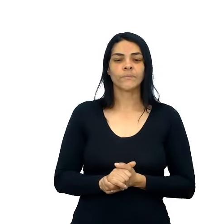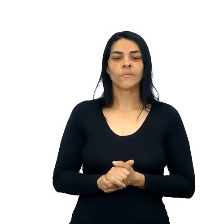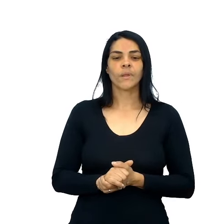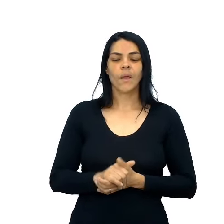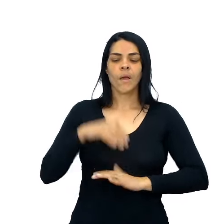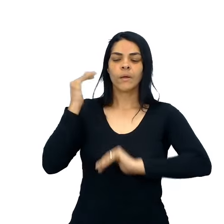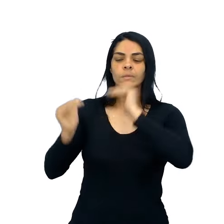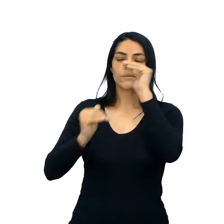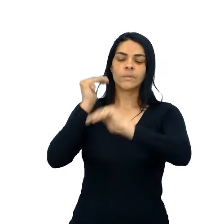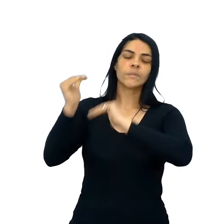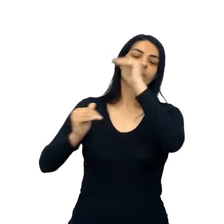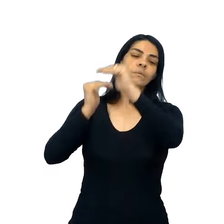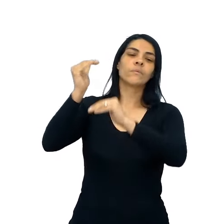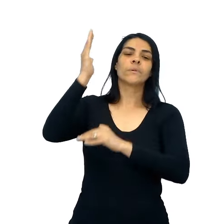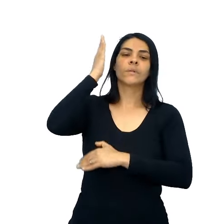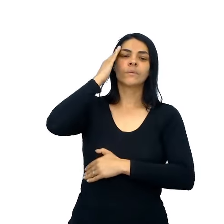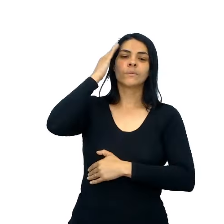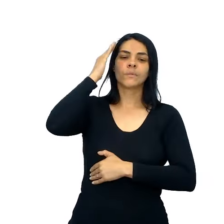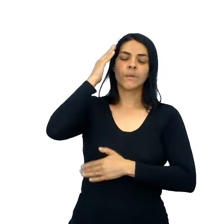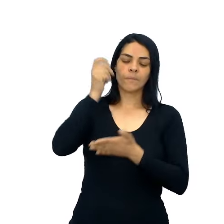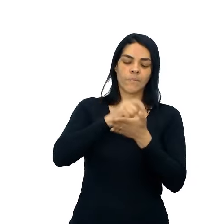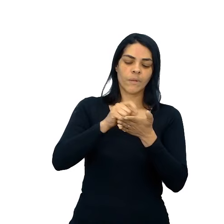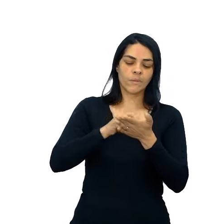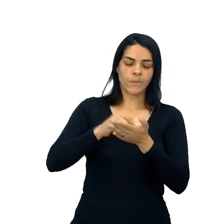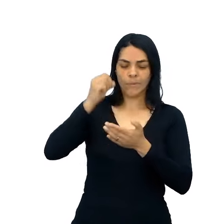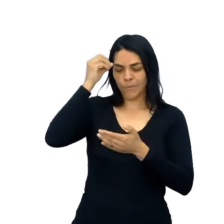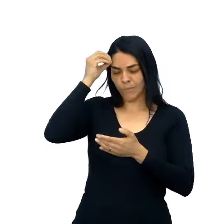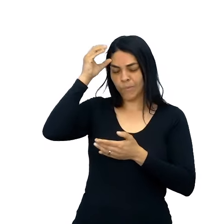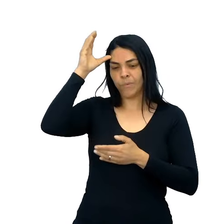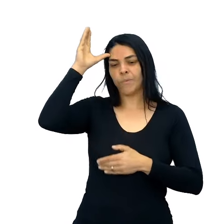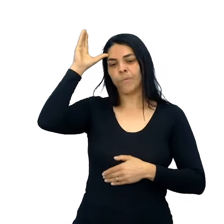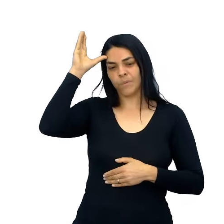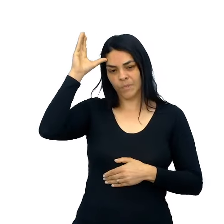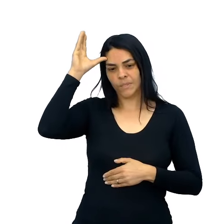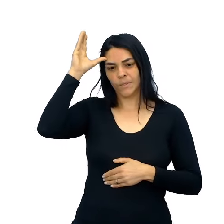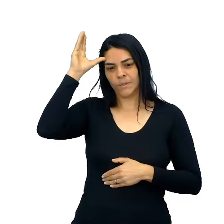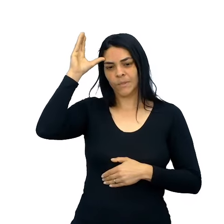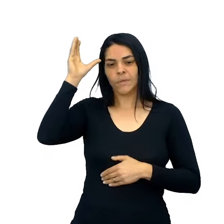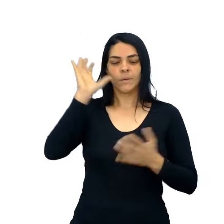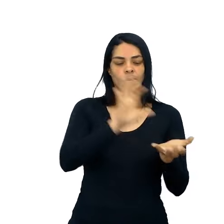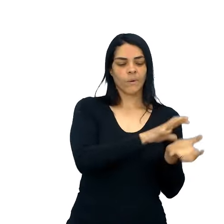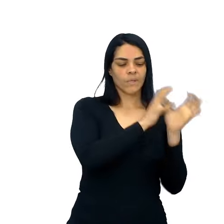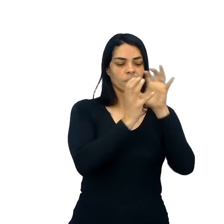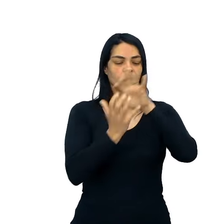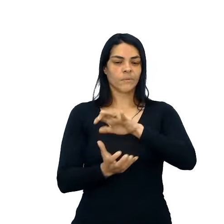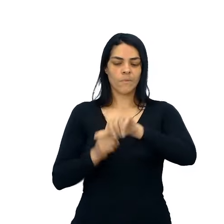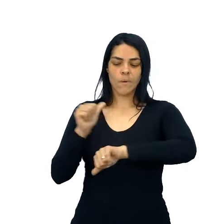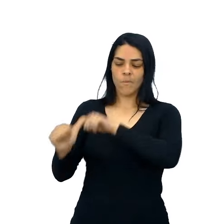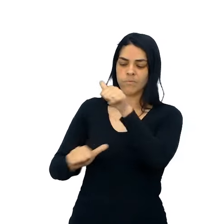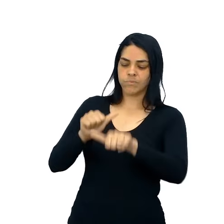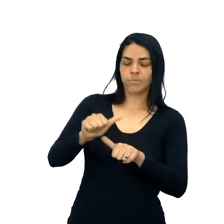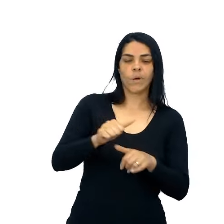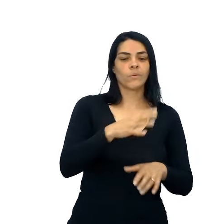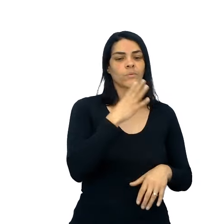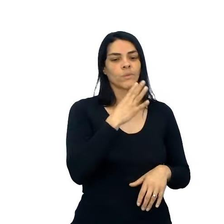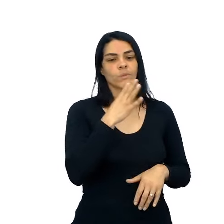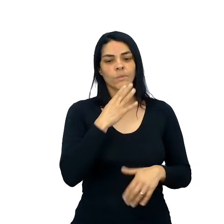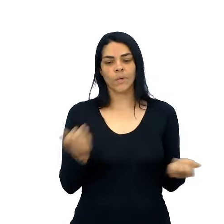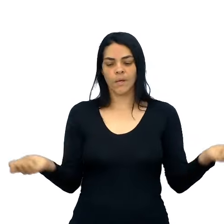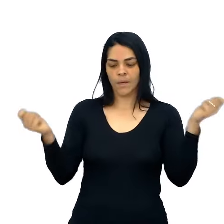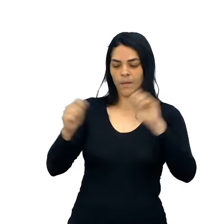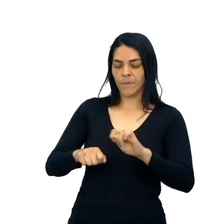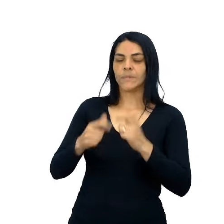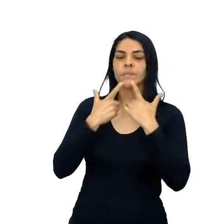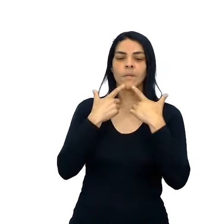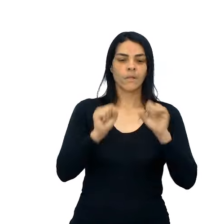de desenvolver esse saber escrever, uma vez que implica uma transformação de conhecimentos e de capacidades linguísticas